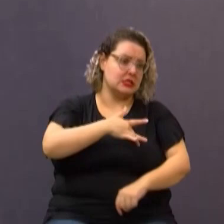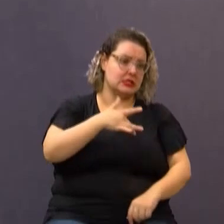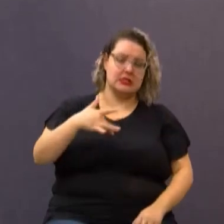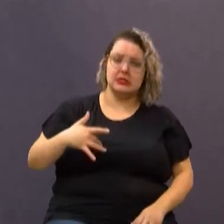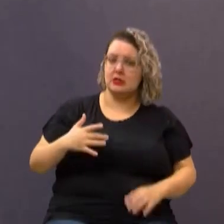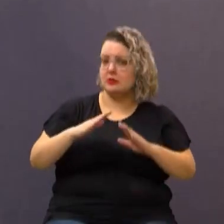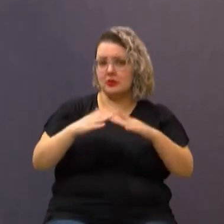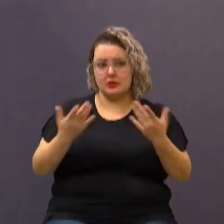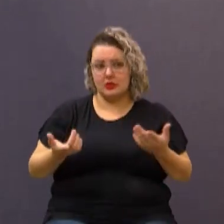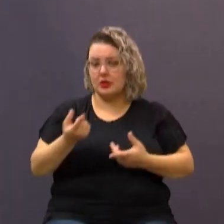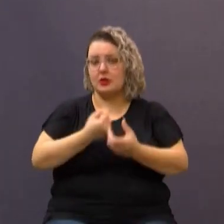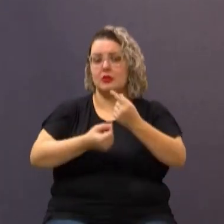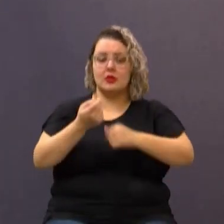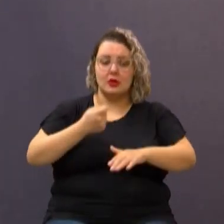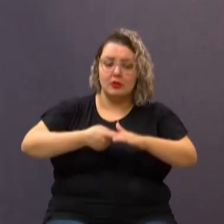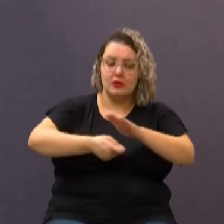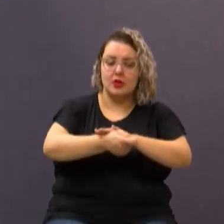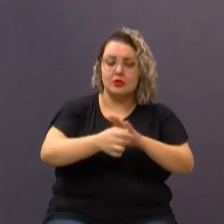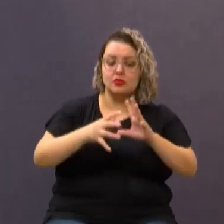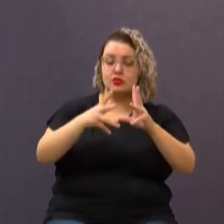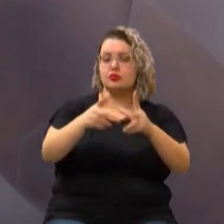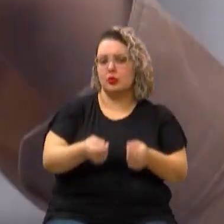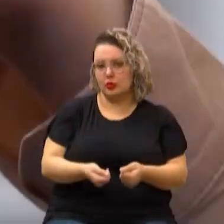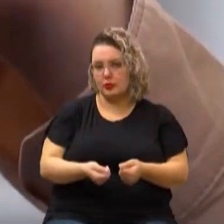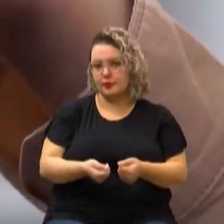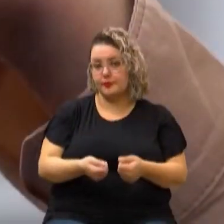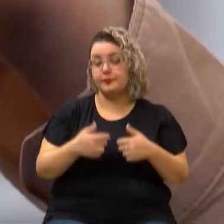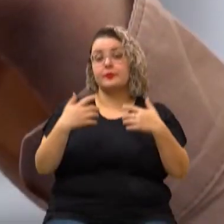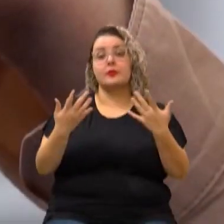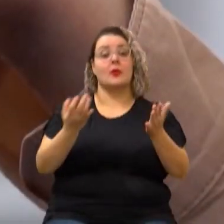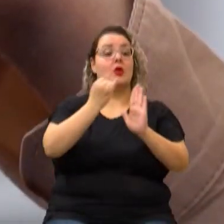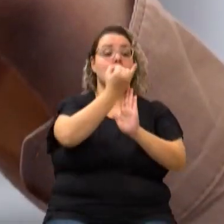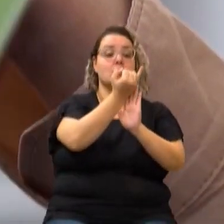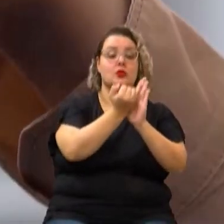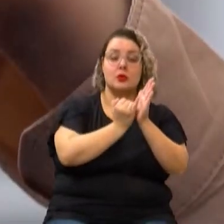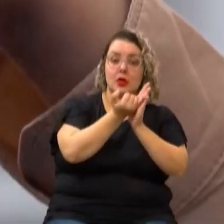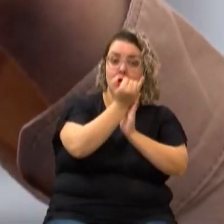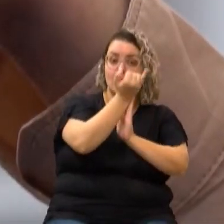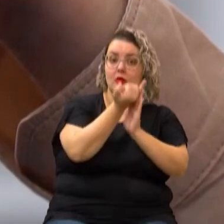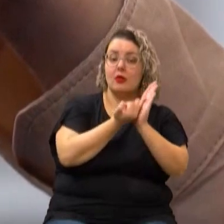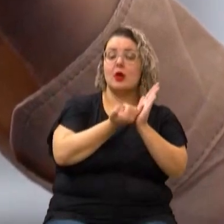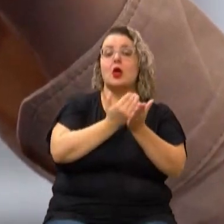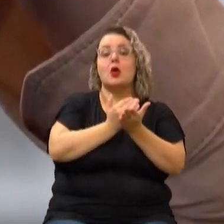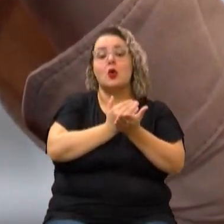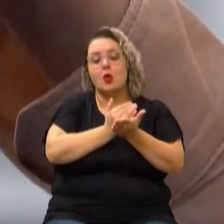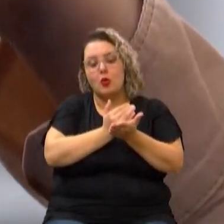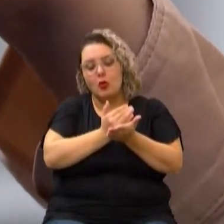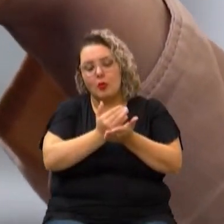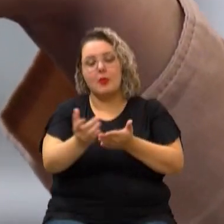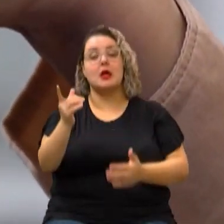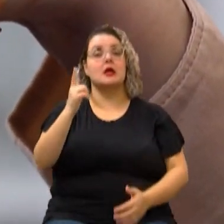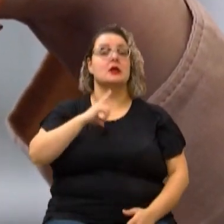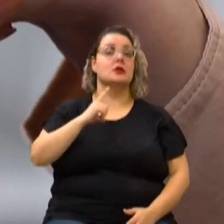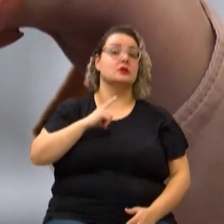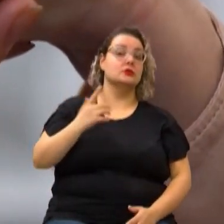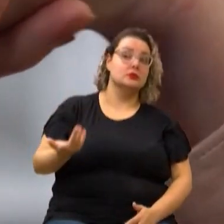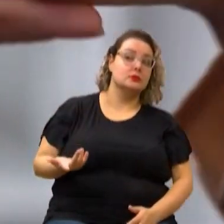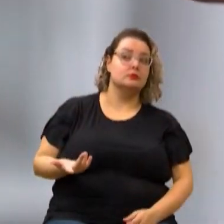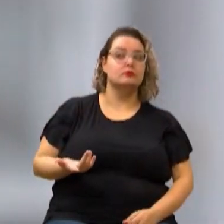forte no nosso dia a dia. Então a visão que a gente precisa ter, de fato, é tentar entender esse